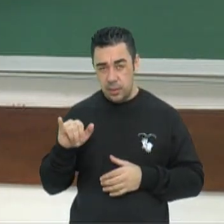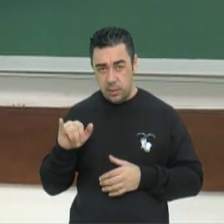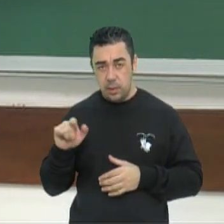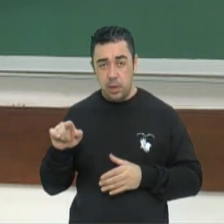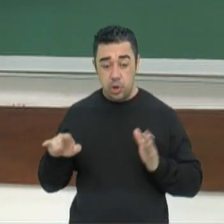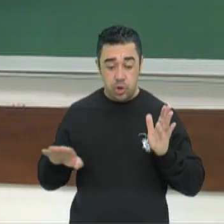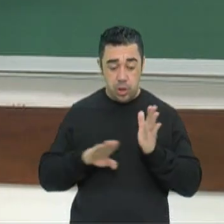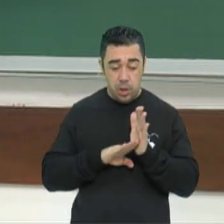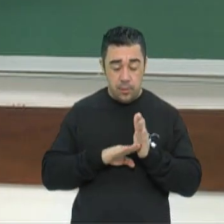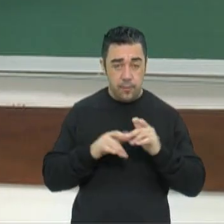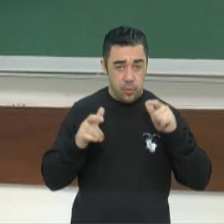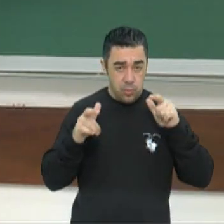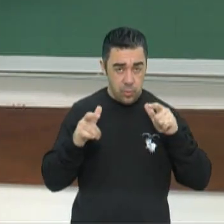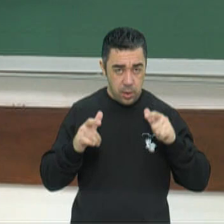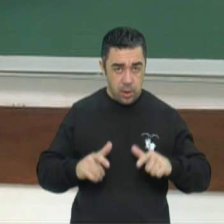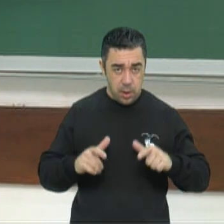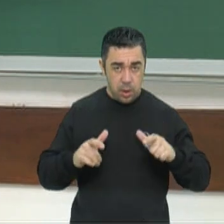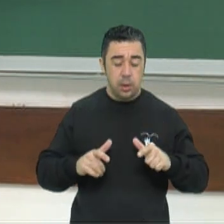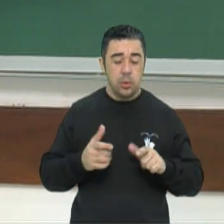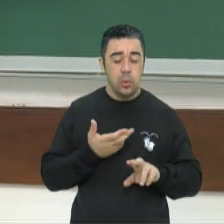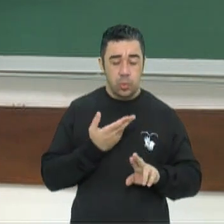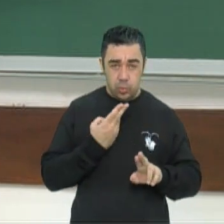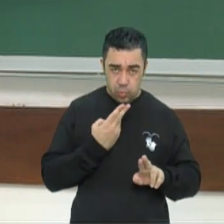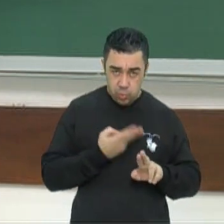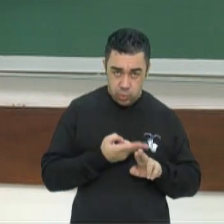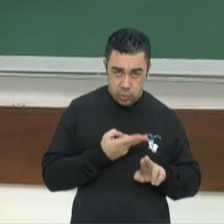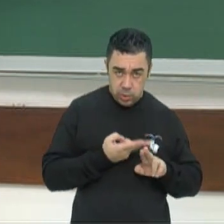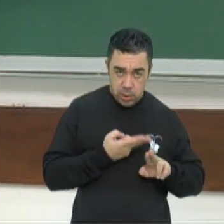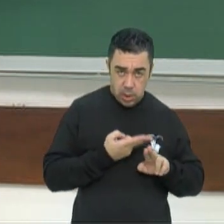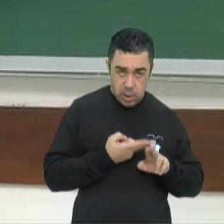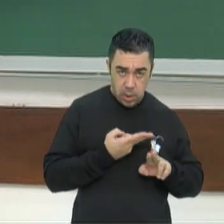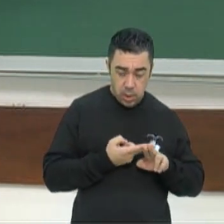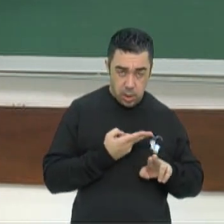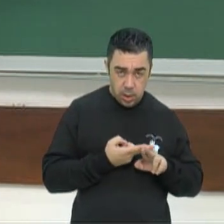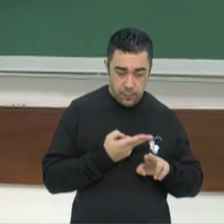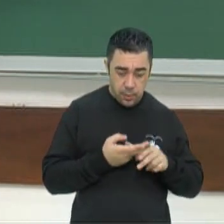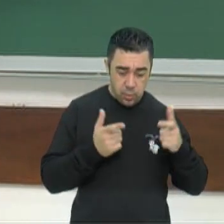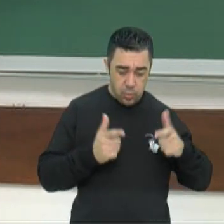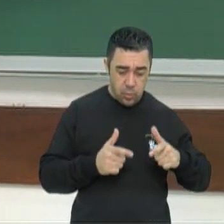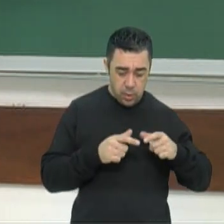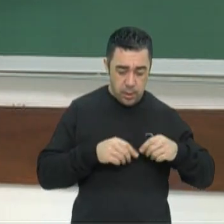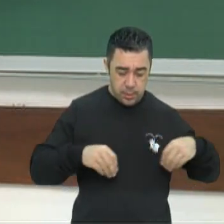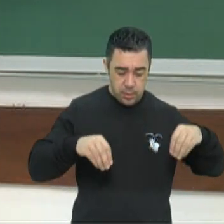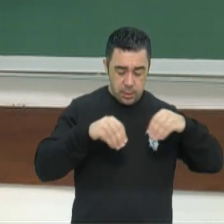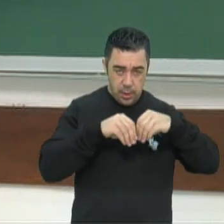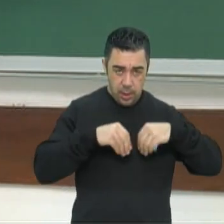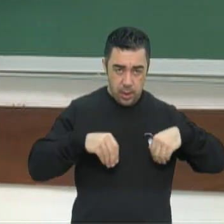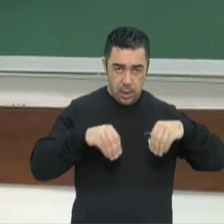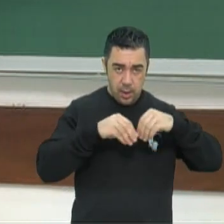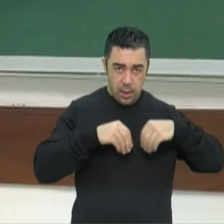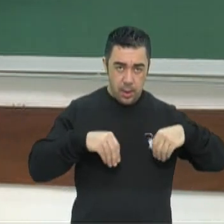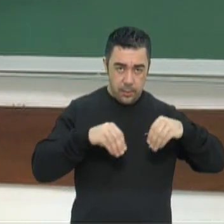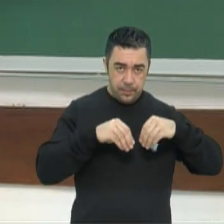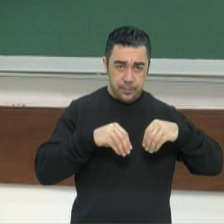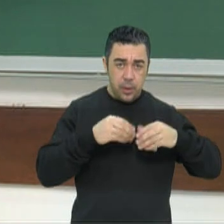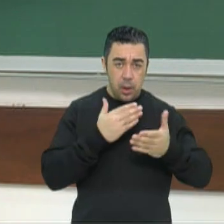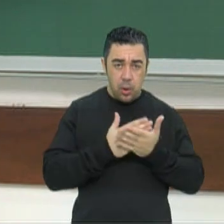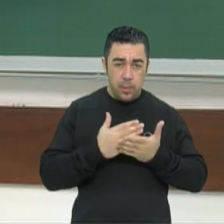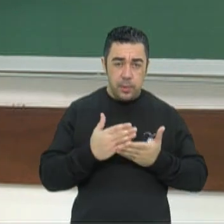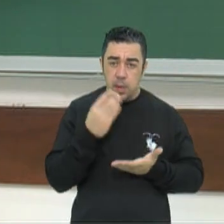território e utilizavam esse território quando a terra ela dava sinais